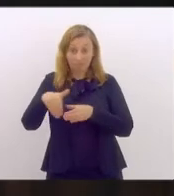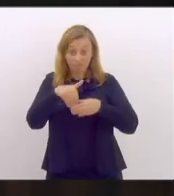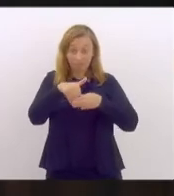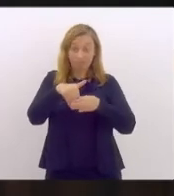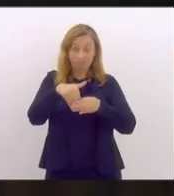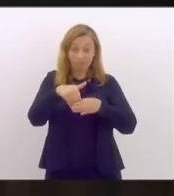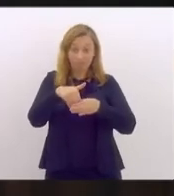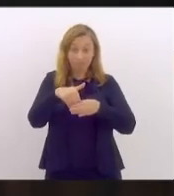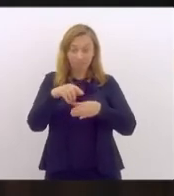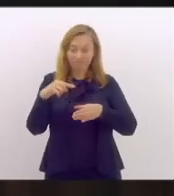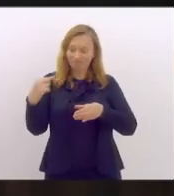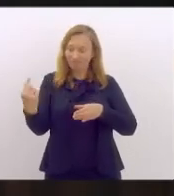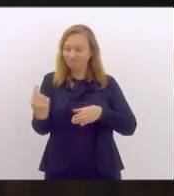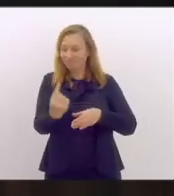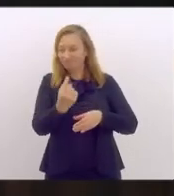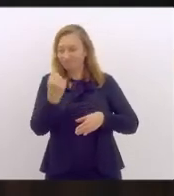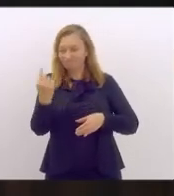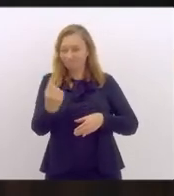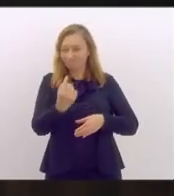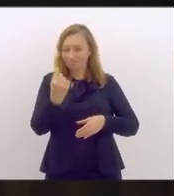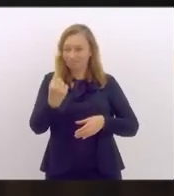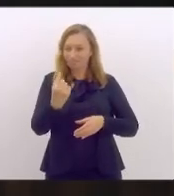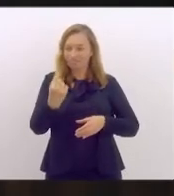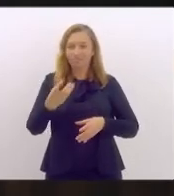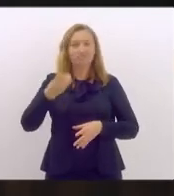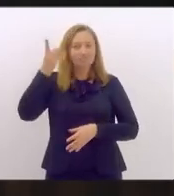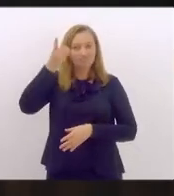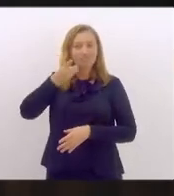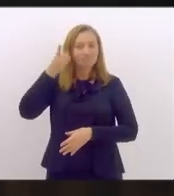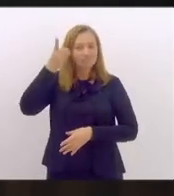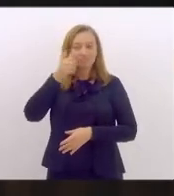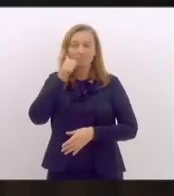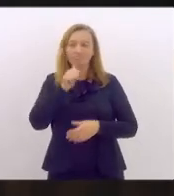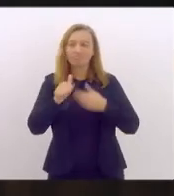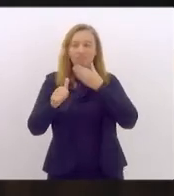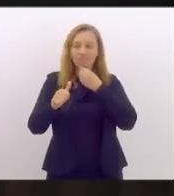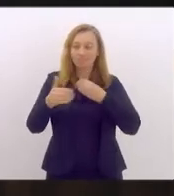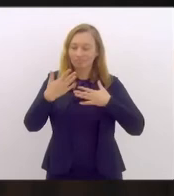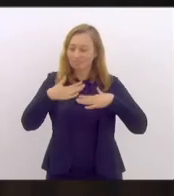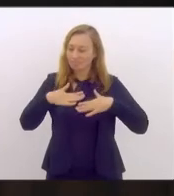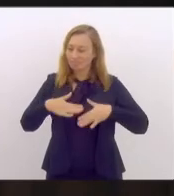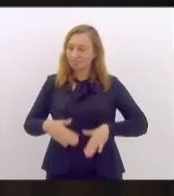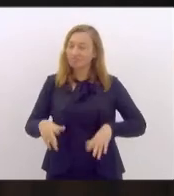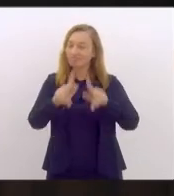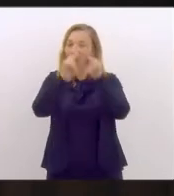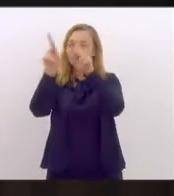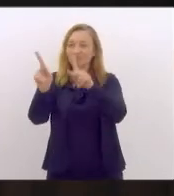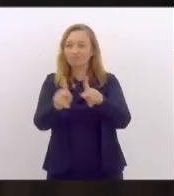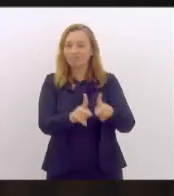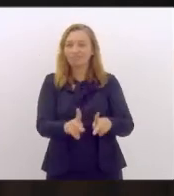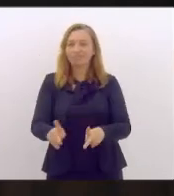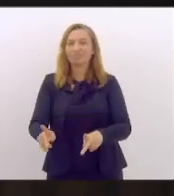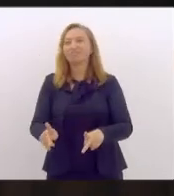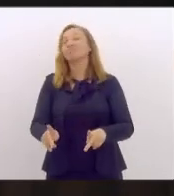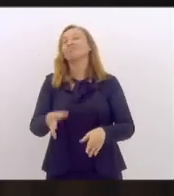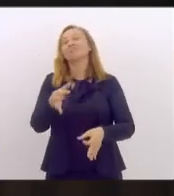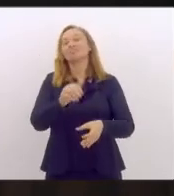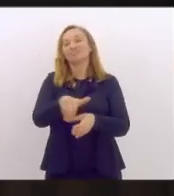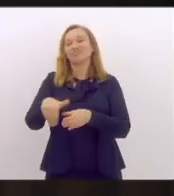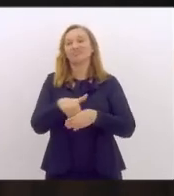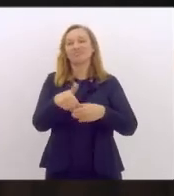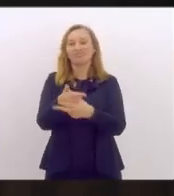para os nossos para as nossas deputados deputados com tranquilidade com muita paz e muitos